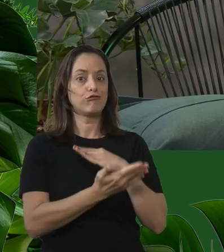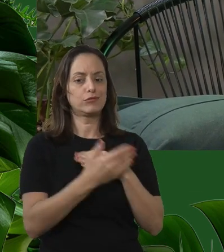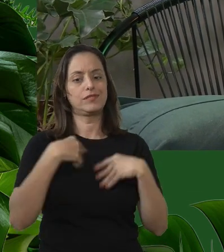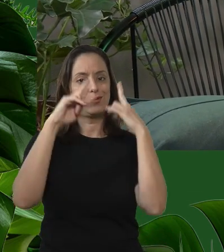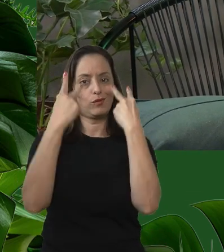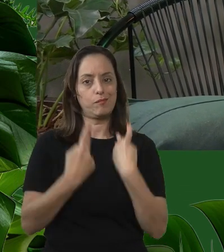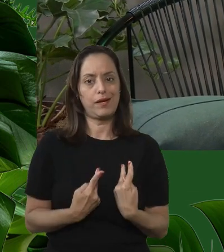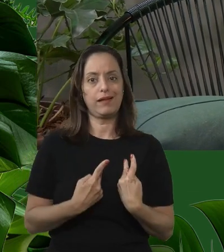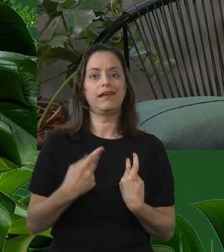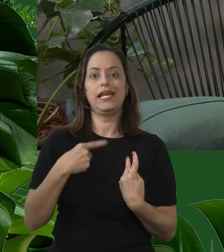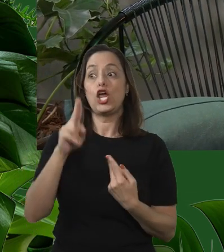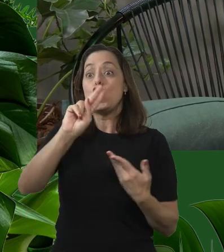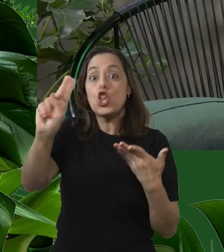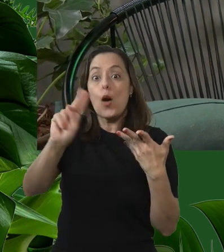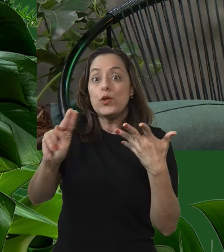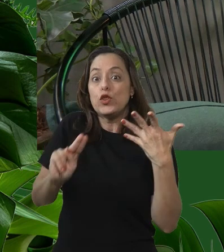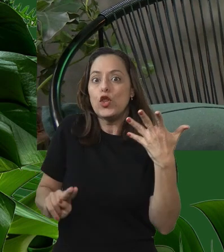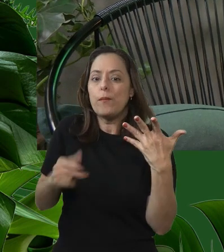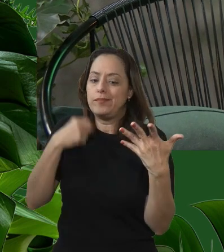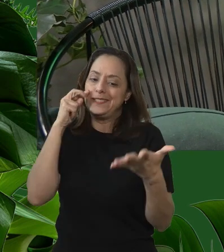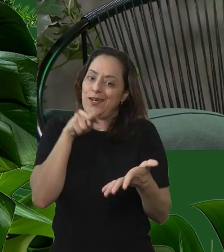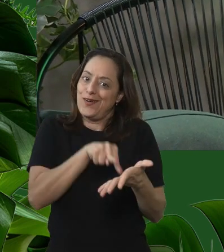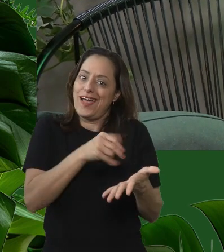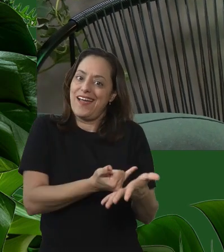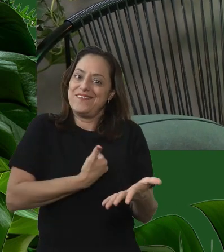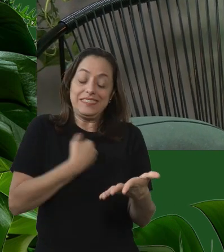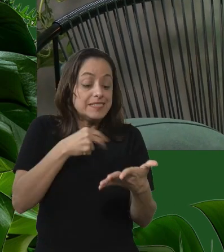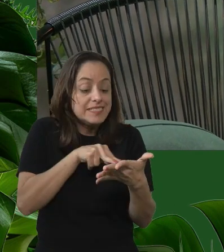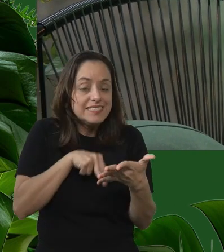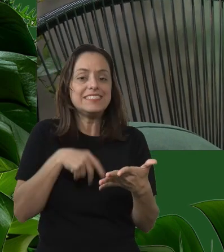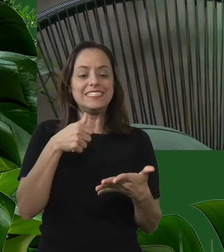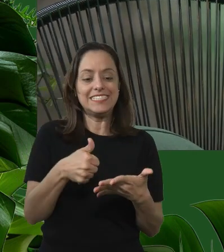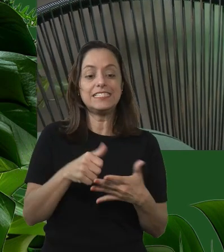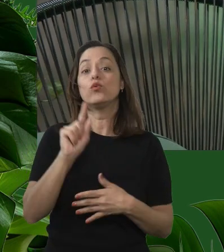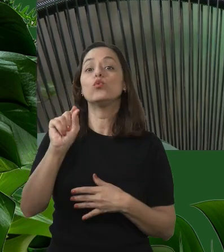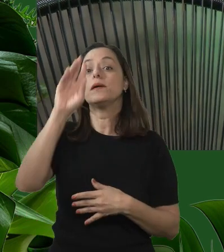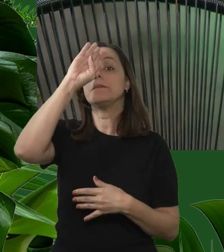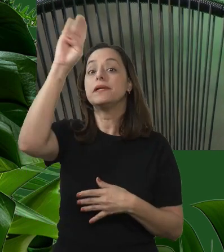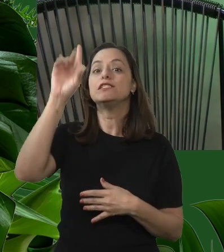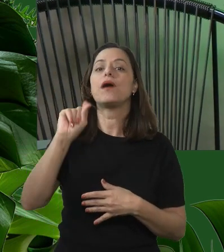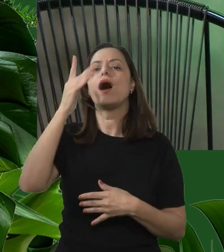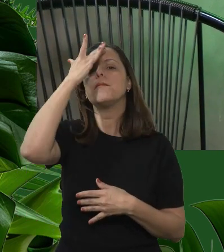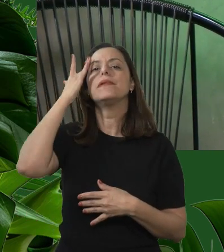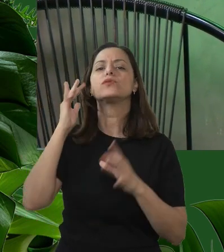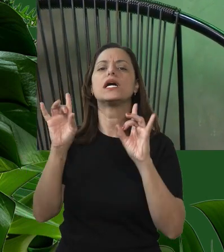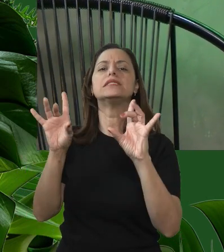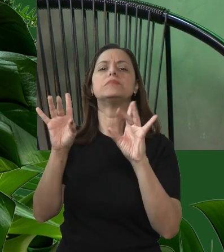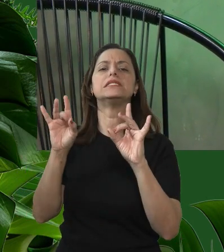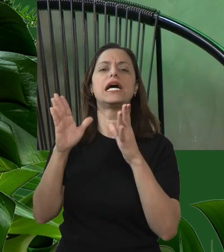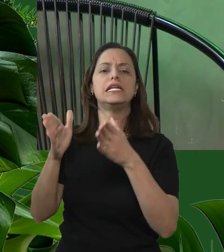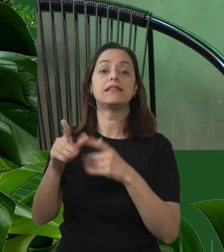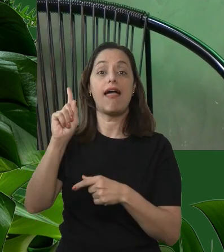humano, são muitos convidados com muitos currículos incríveis, então eu preciso dar uma coladinha às vezes, tá? Mas o especialista da fundação que vai conversar com a gente agora, ele